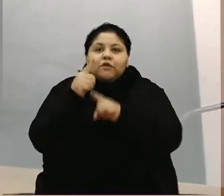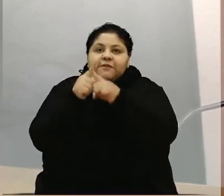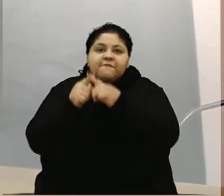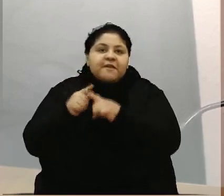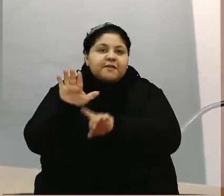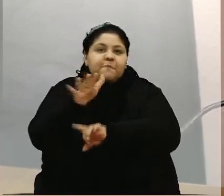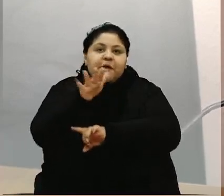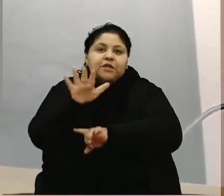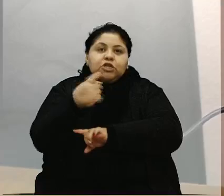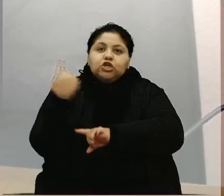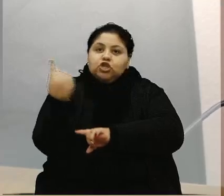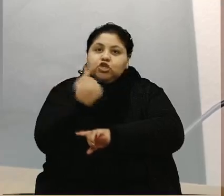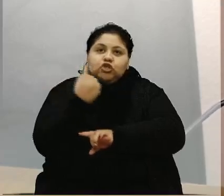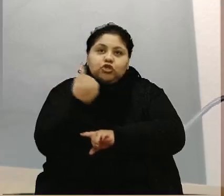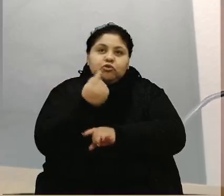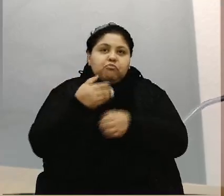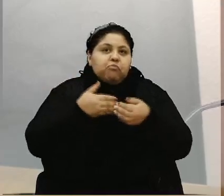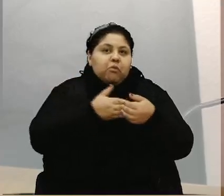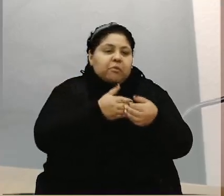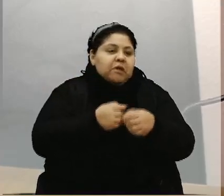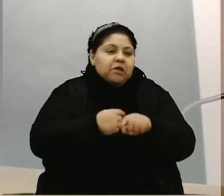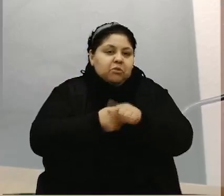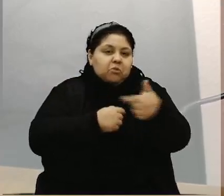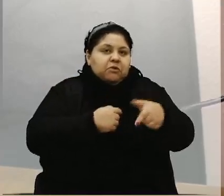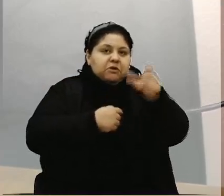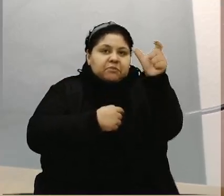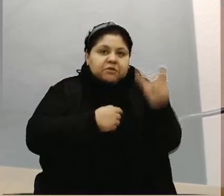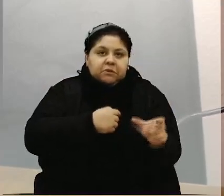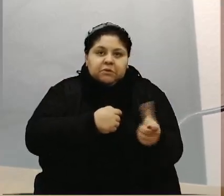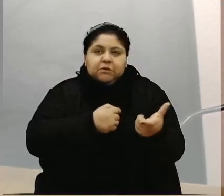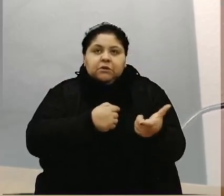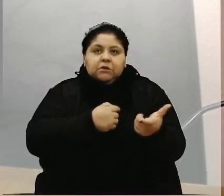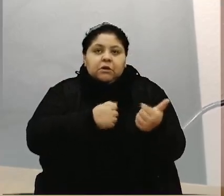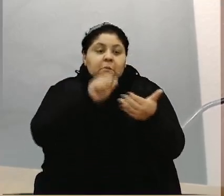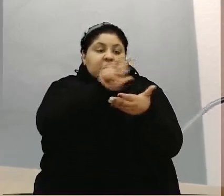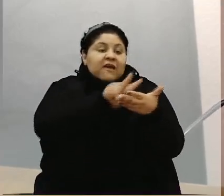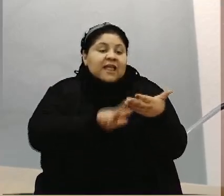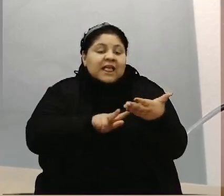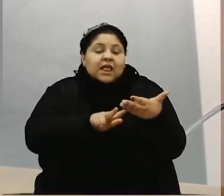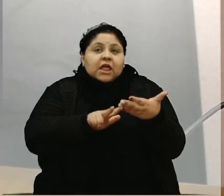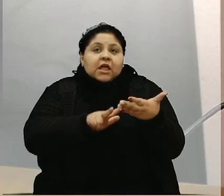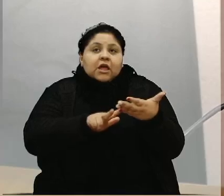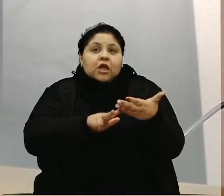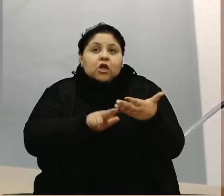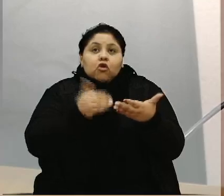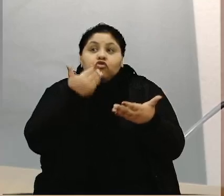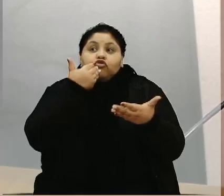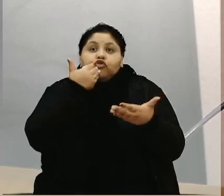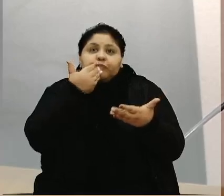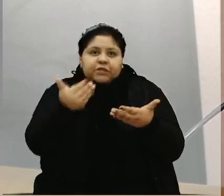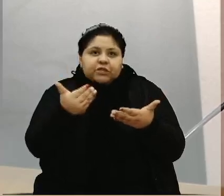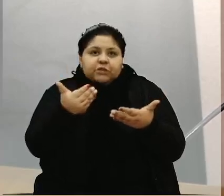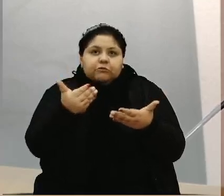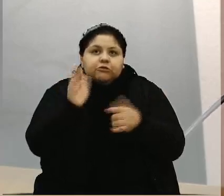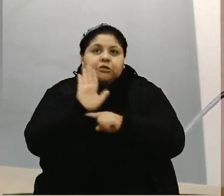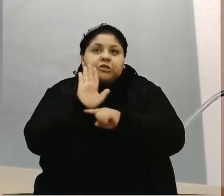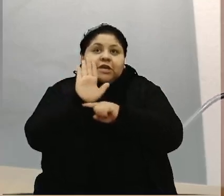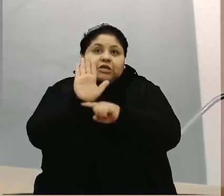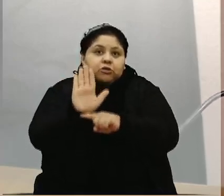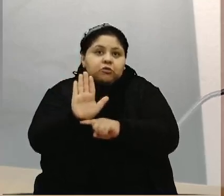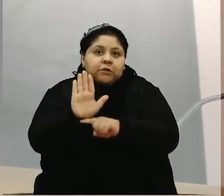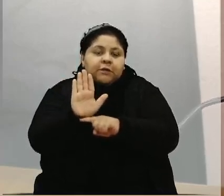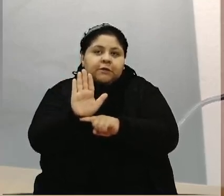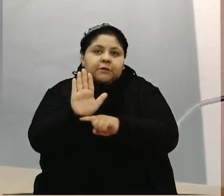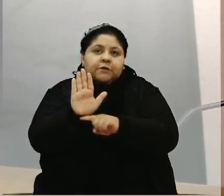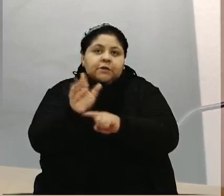Né, sozinha, eu acompanhado com alguma pessoa, para avaliarmos, porque normalmente os pedidos de socorro chegam até nós, mas nós,